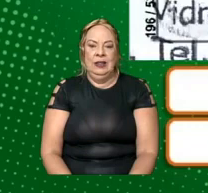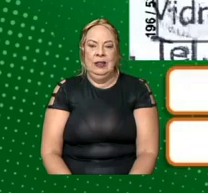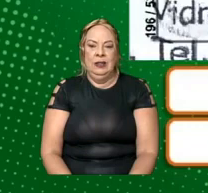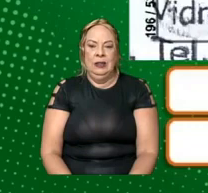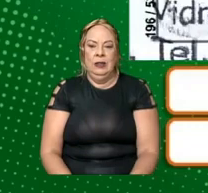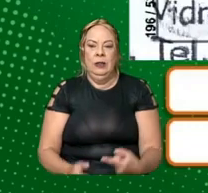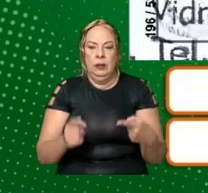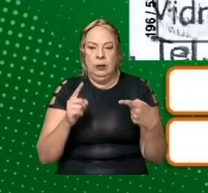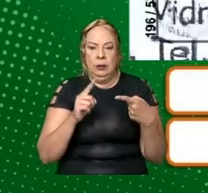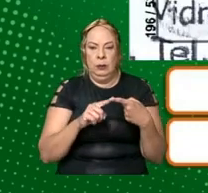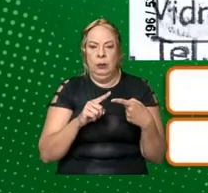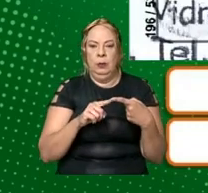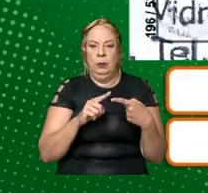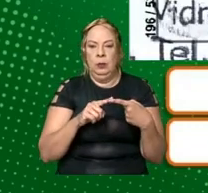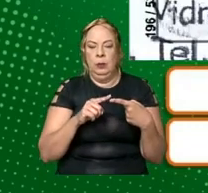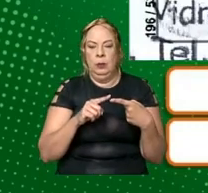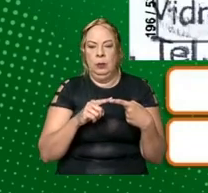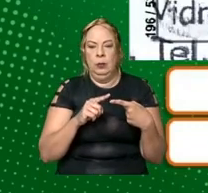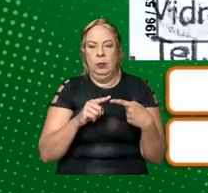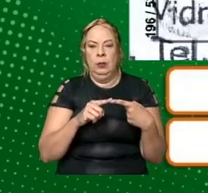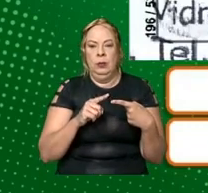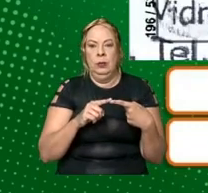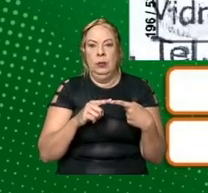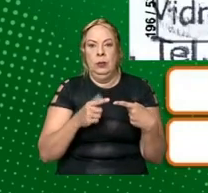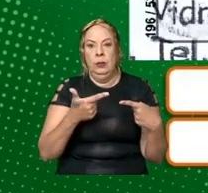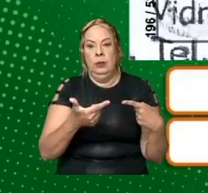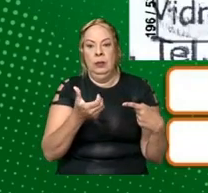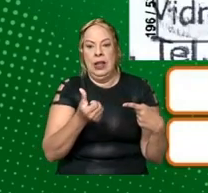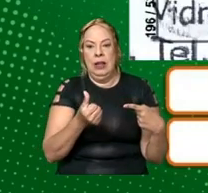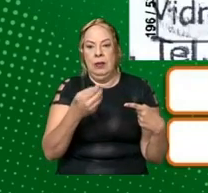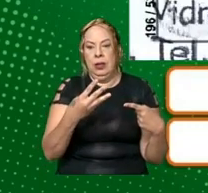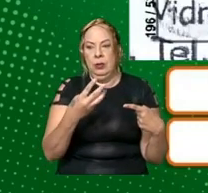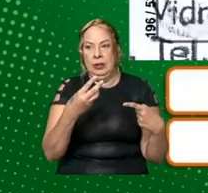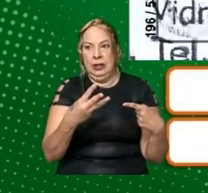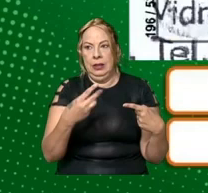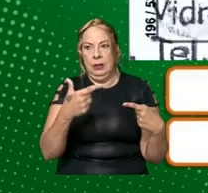Não, título, mas é nada positivo, viu, gente?